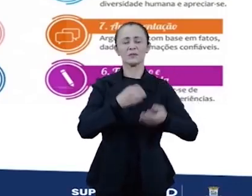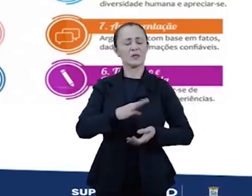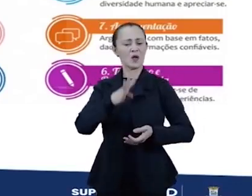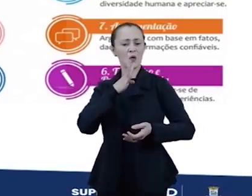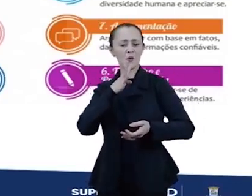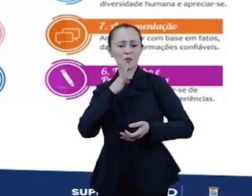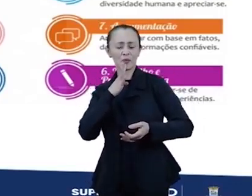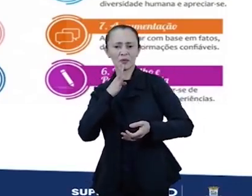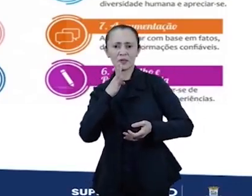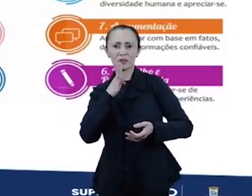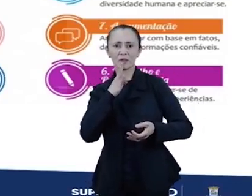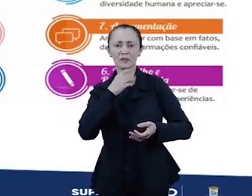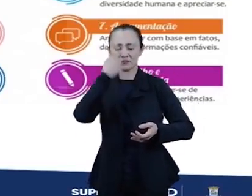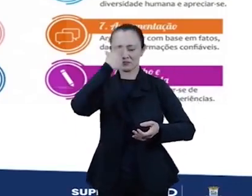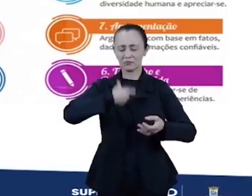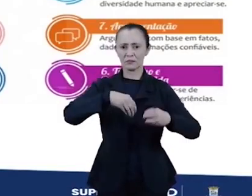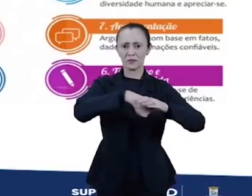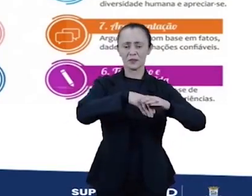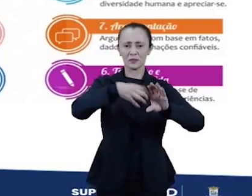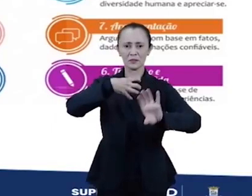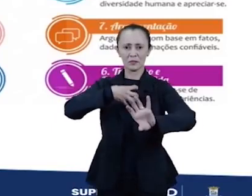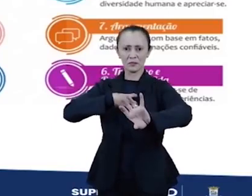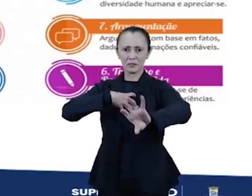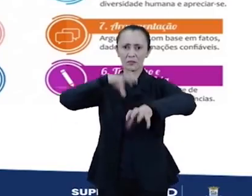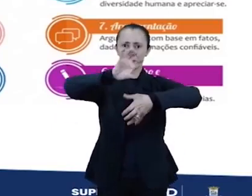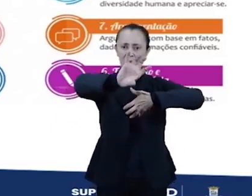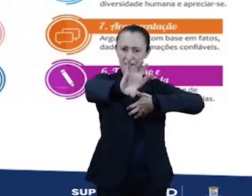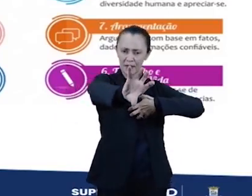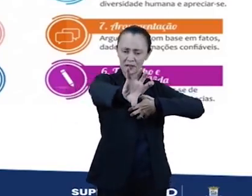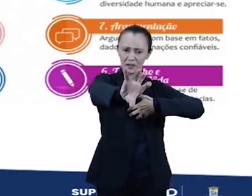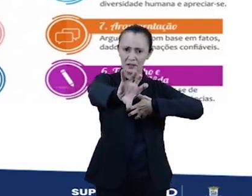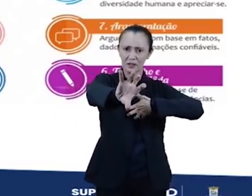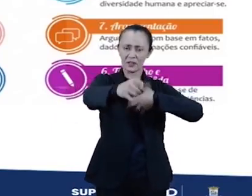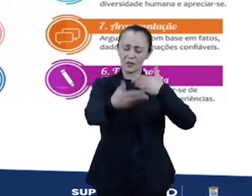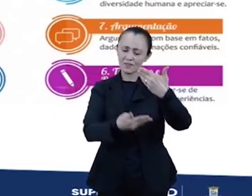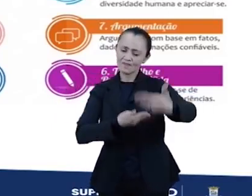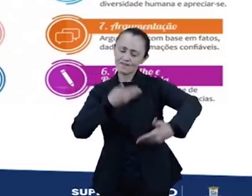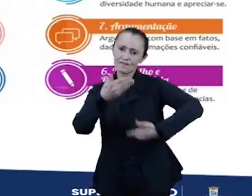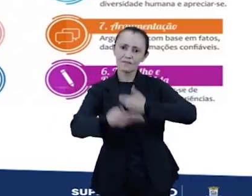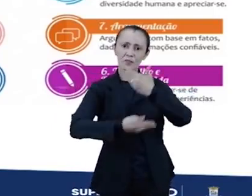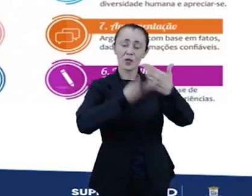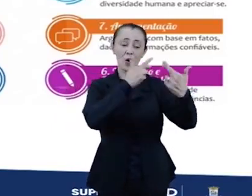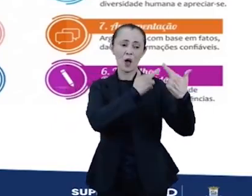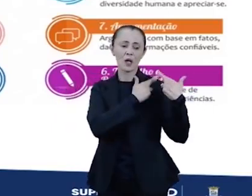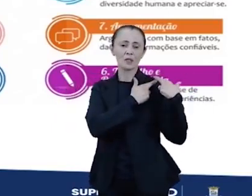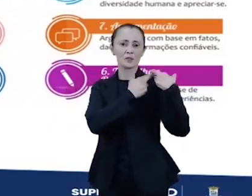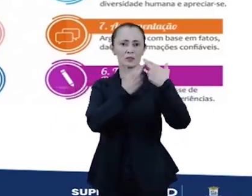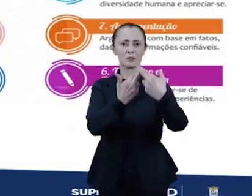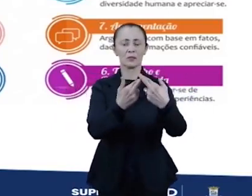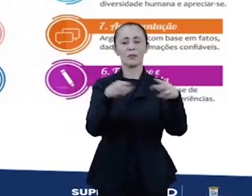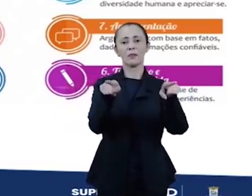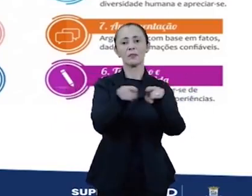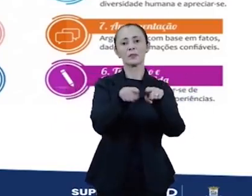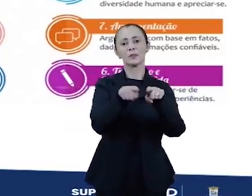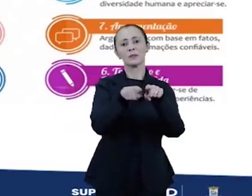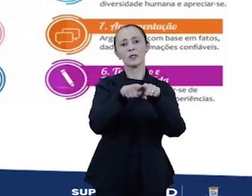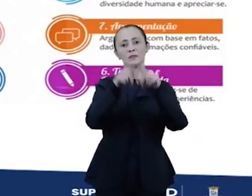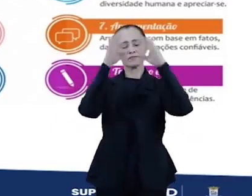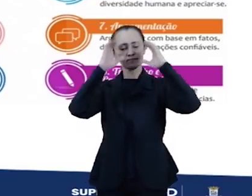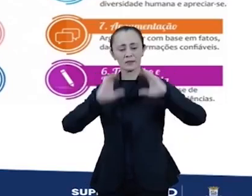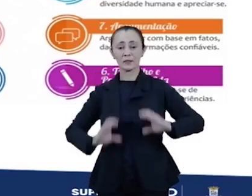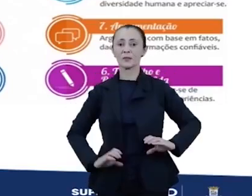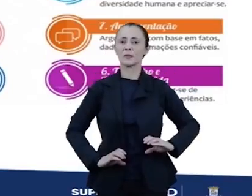autenticidade, empatia e cooperação, responsabilidade e cidadania.